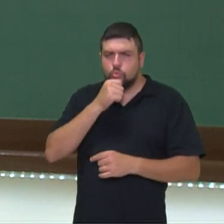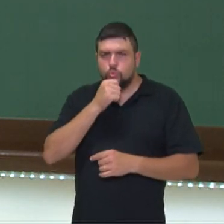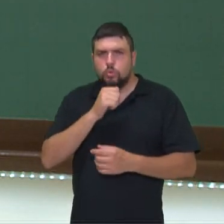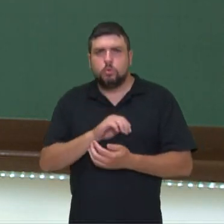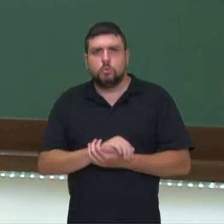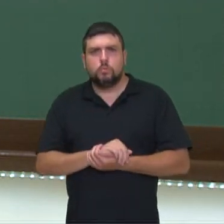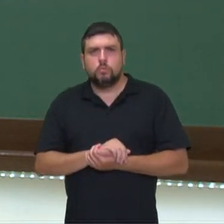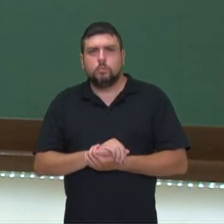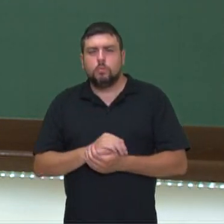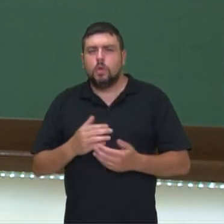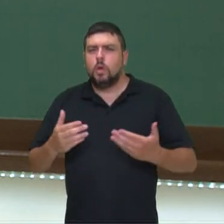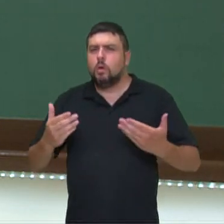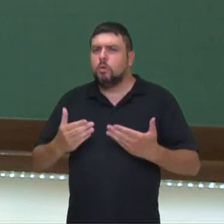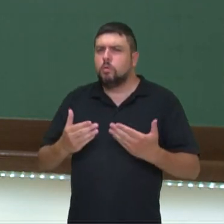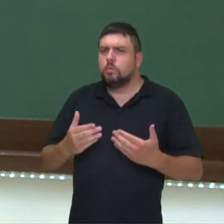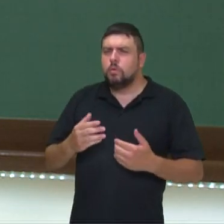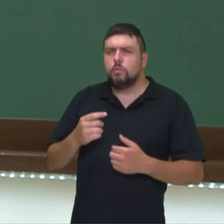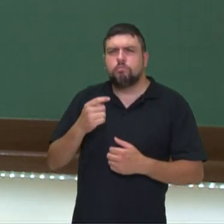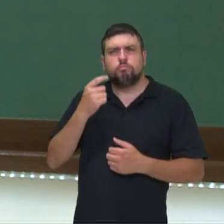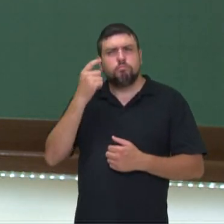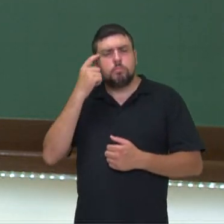Eu preciso saber agora